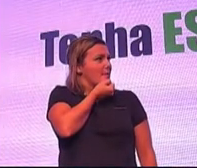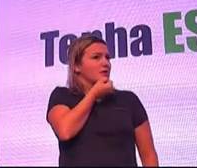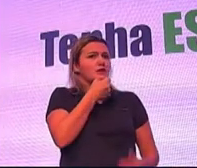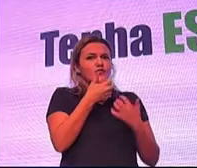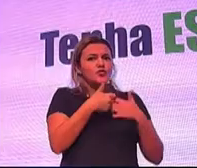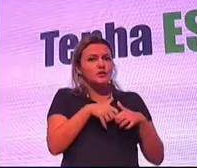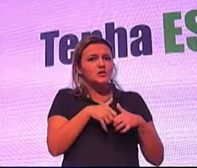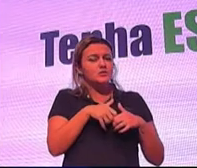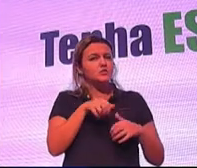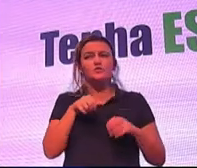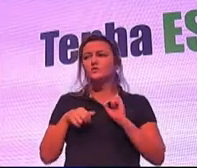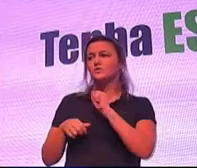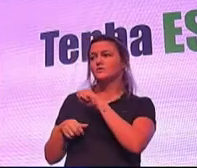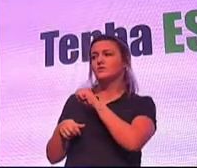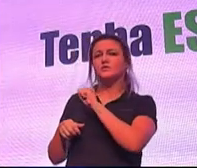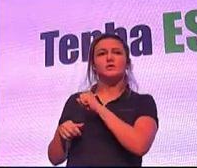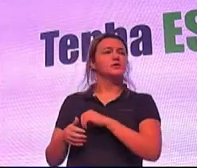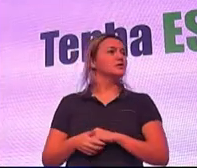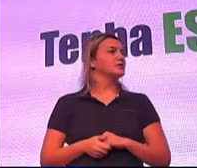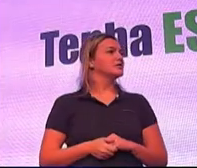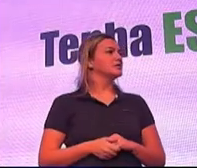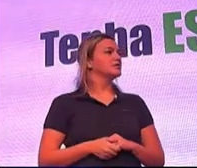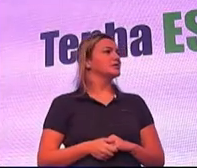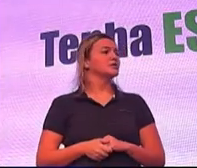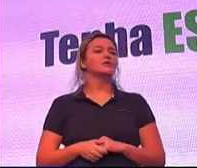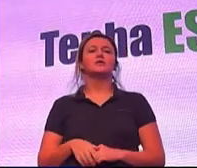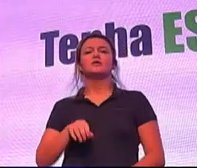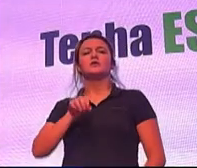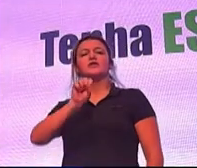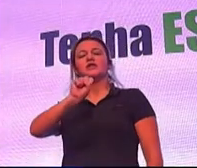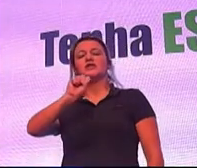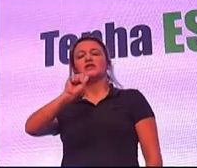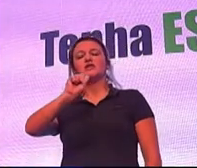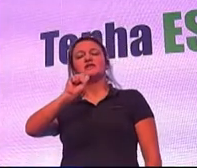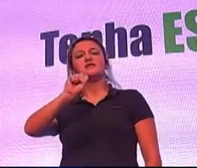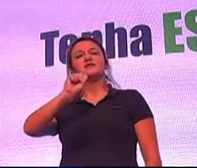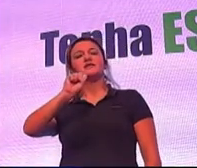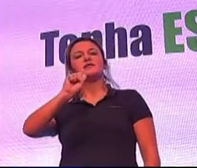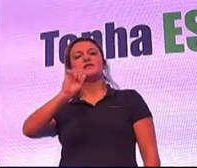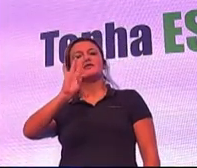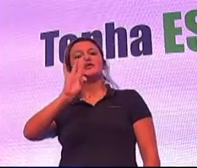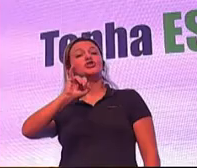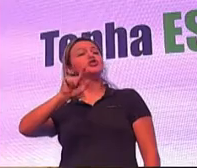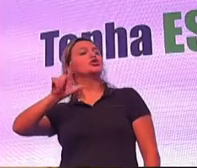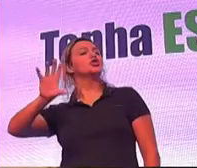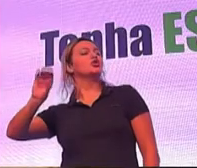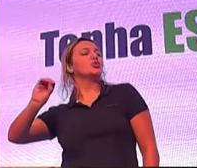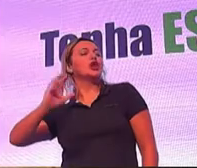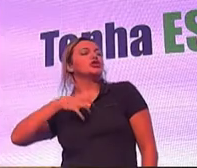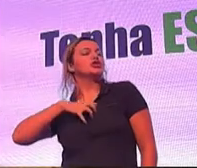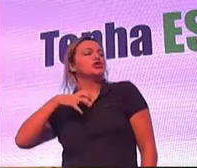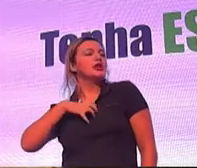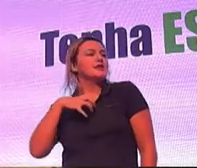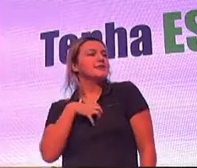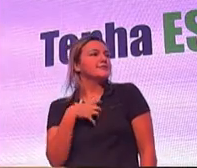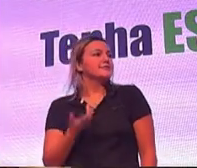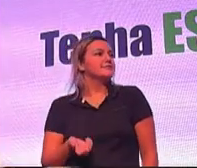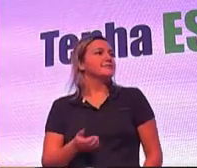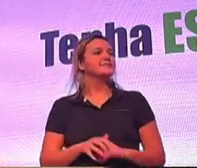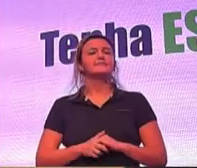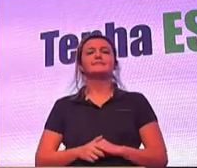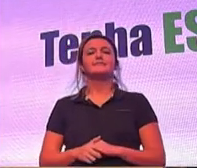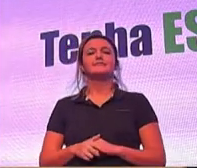Pronto, depois você traga o microfone aqui para mim. O que é ter estilo próprio? Vou dar um exemplo para vocês aqui rápido. Importante embasar isso